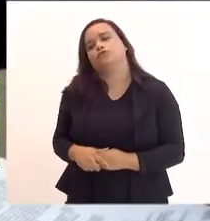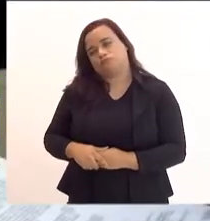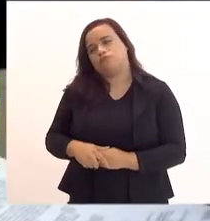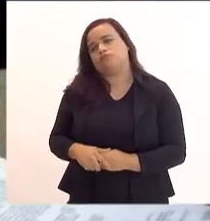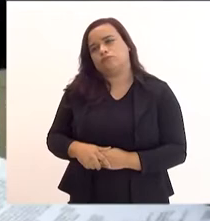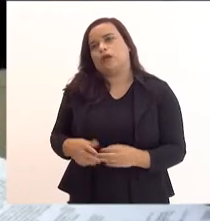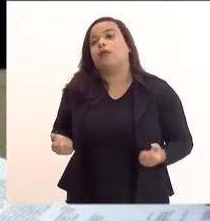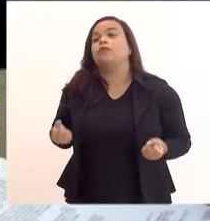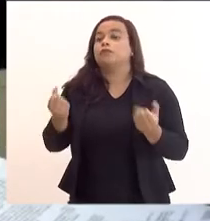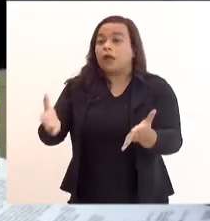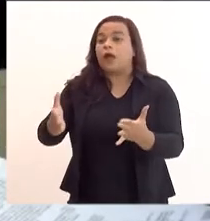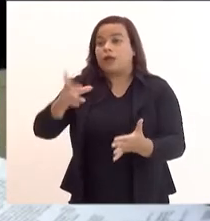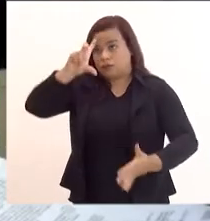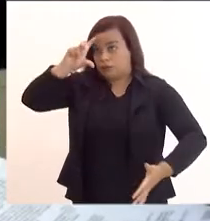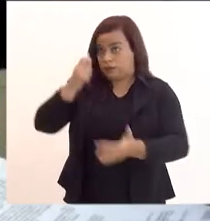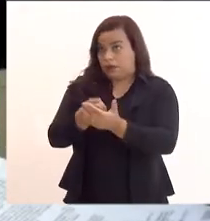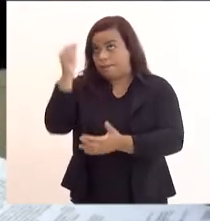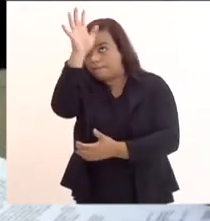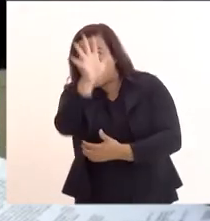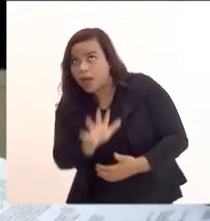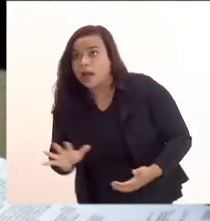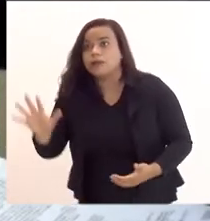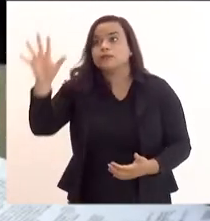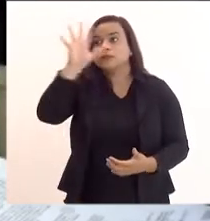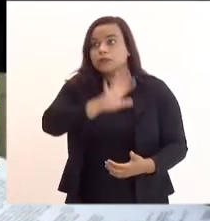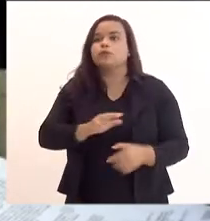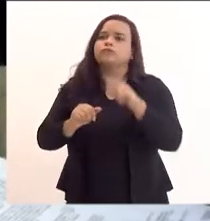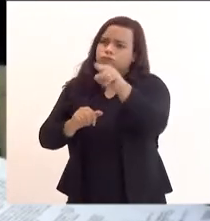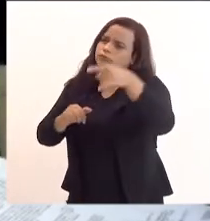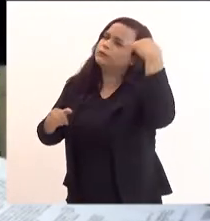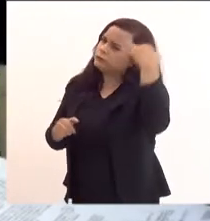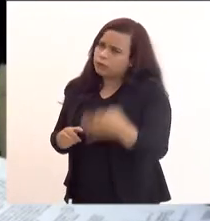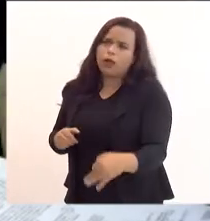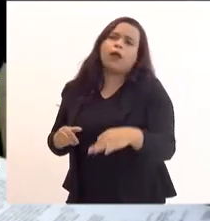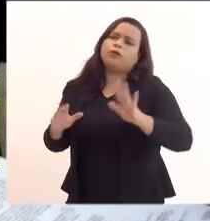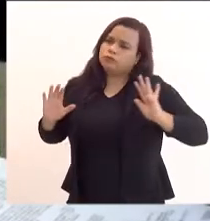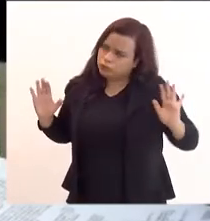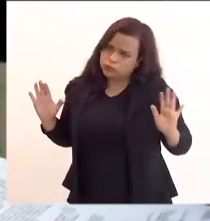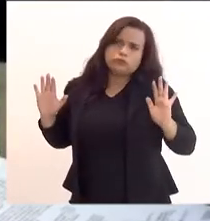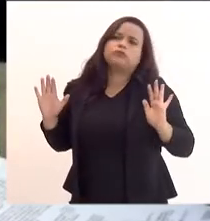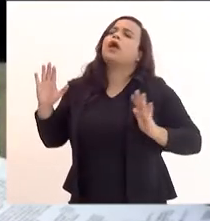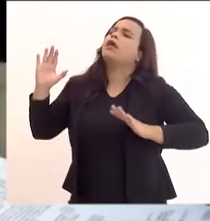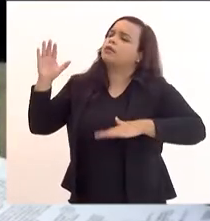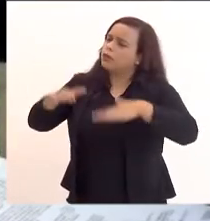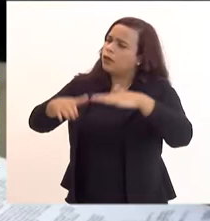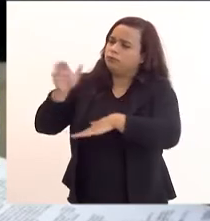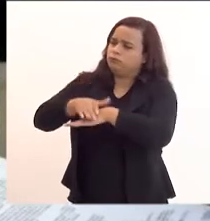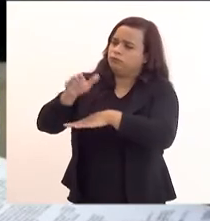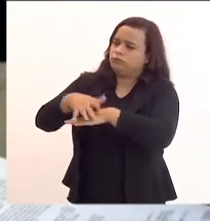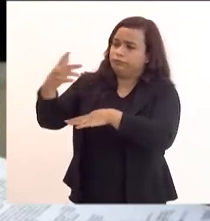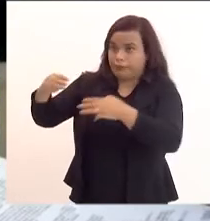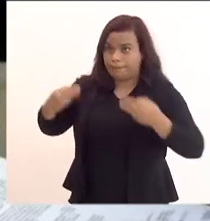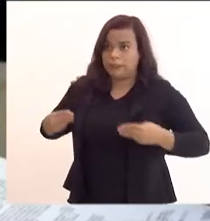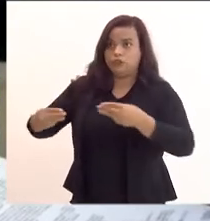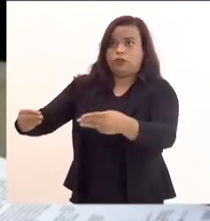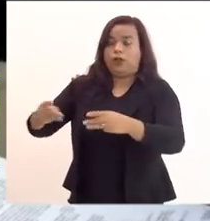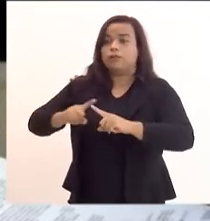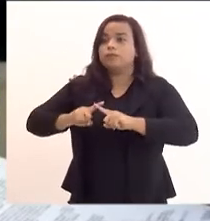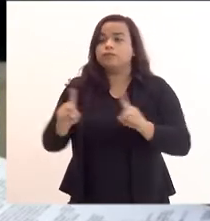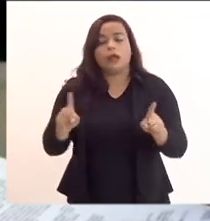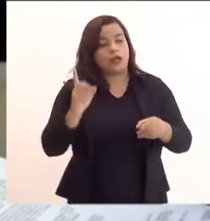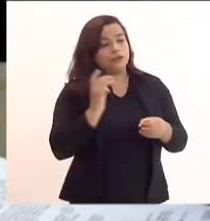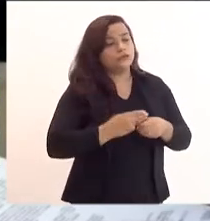Para ter uma decisão que alcance todo o Brasil, Vossa Excelência está coberto de razão. Dependeria de uma decisão ministerial. Mas os Estados e os